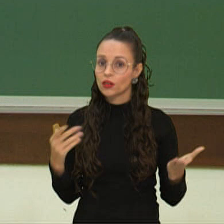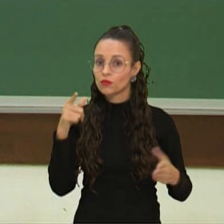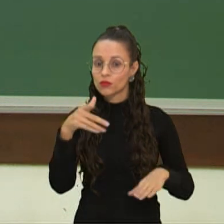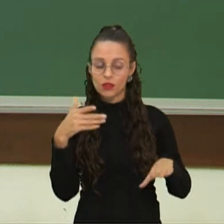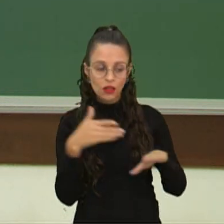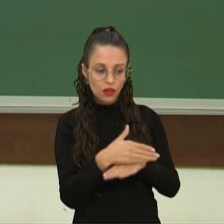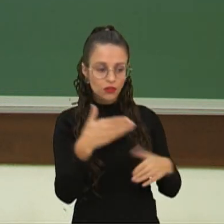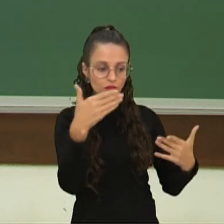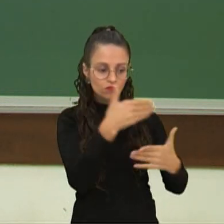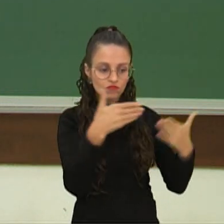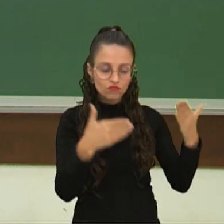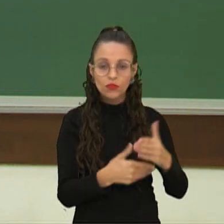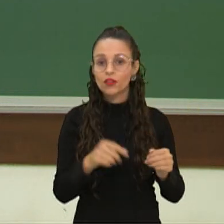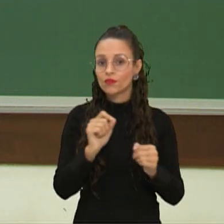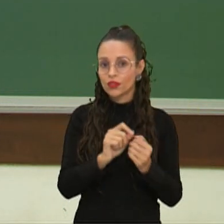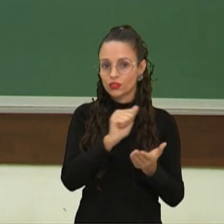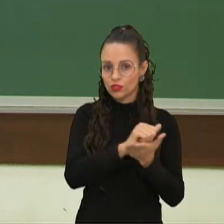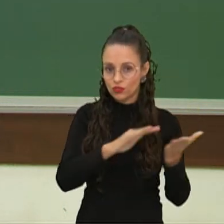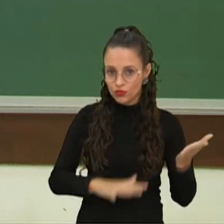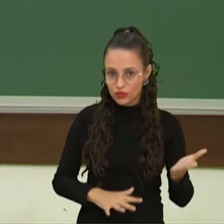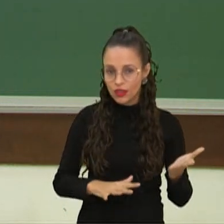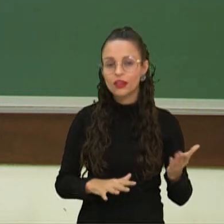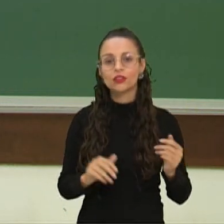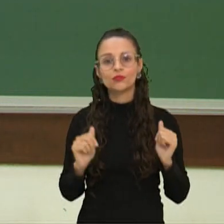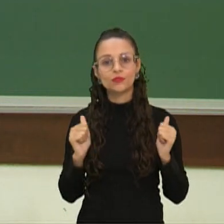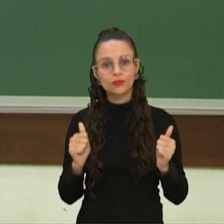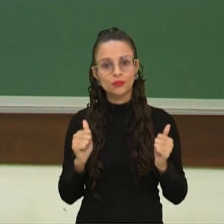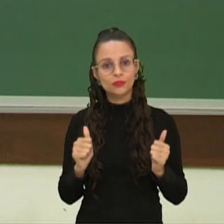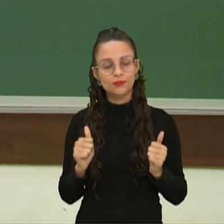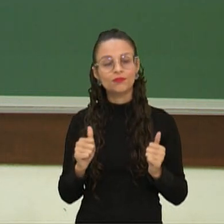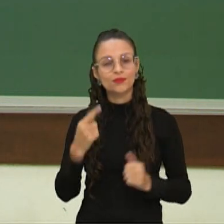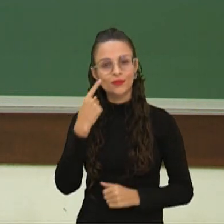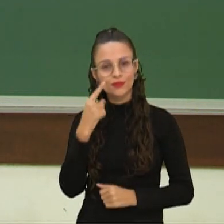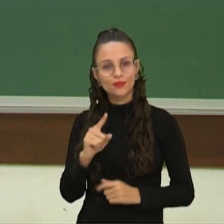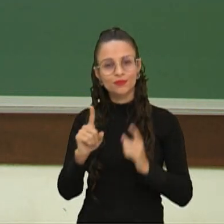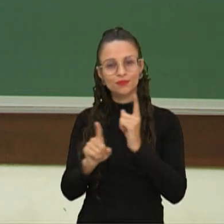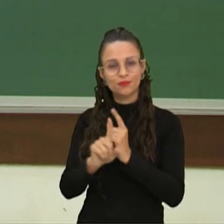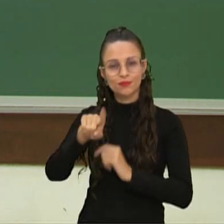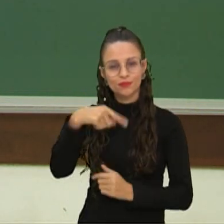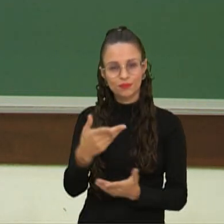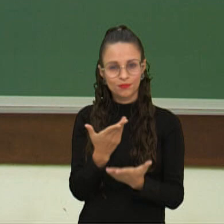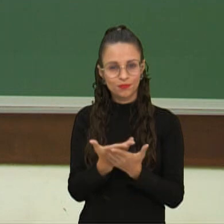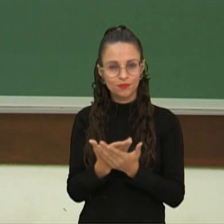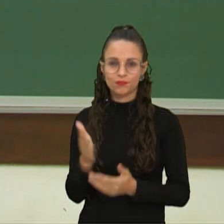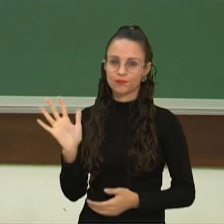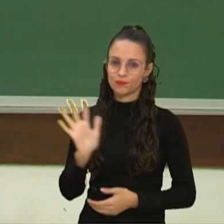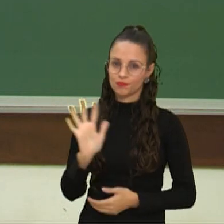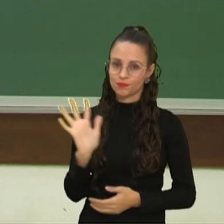material, façam as atividades, tirem suas dúvidas and see you next class. Bye, bye.